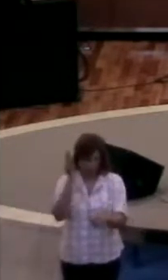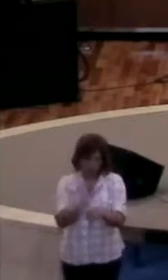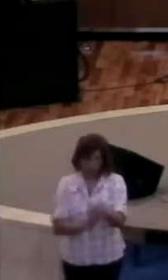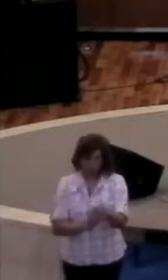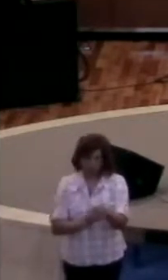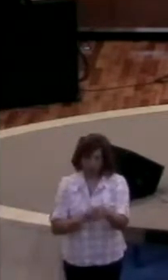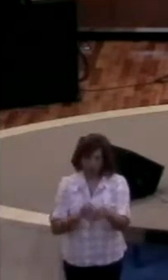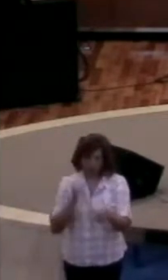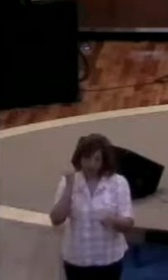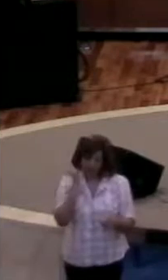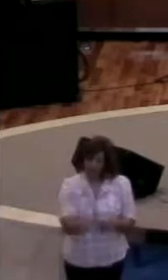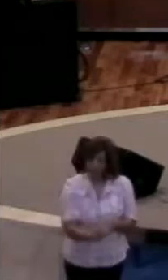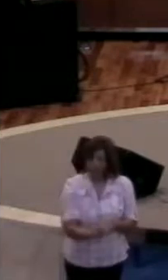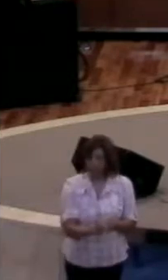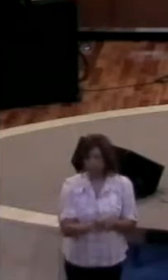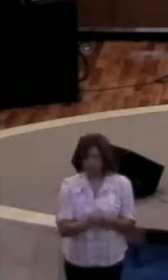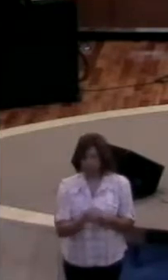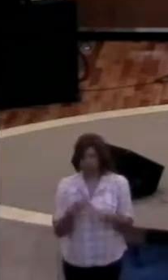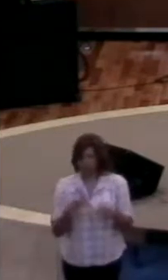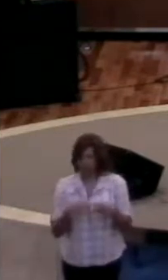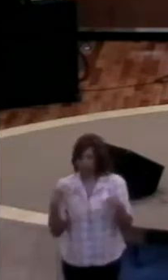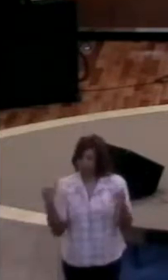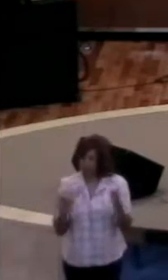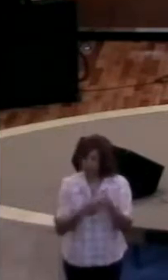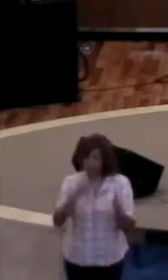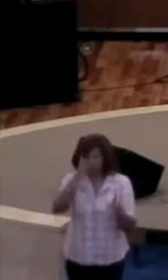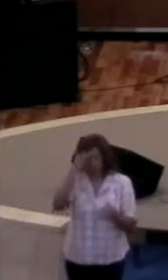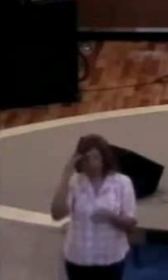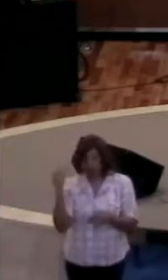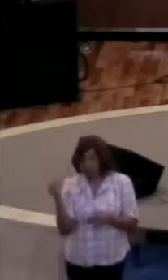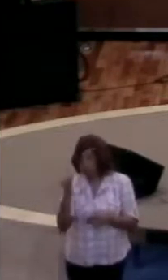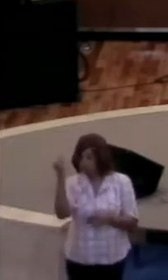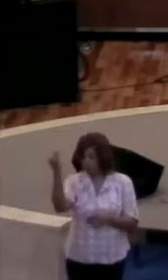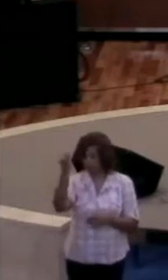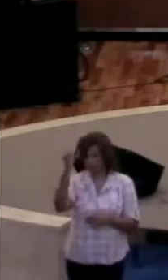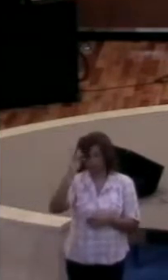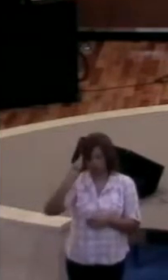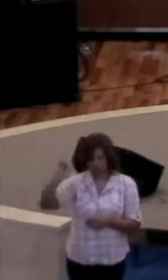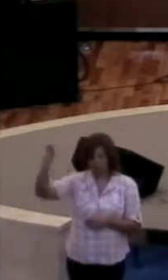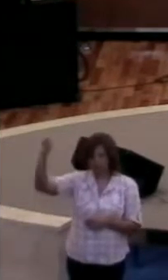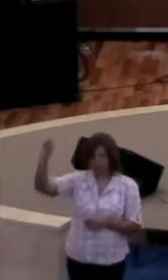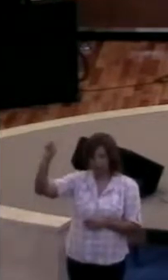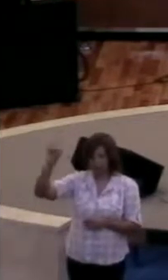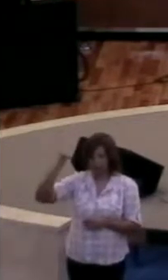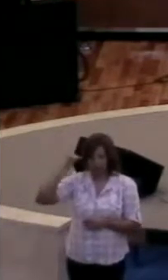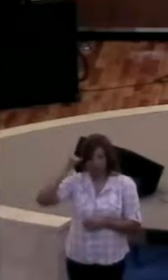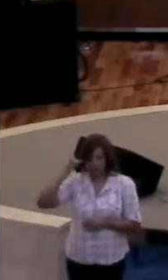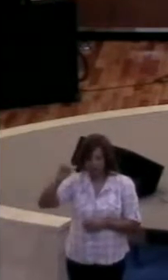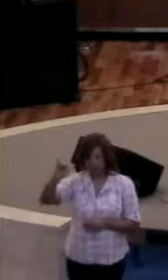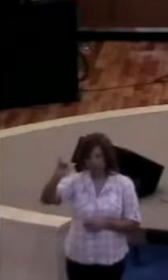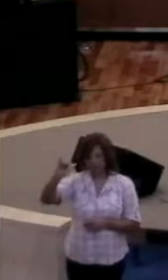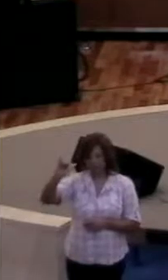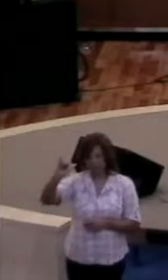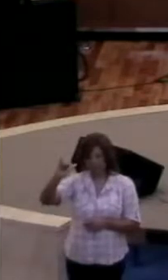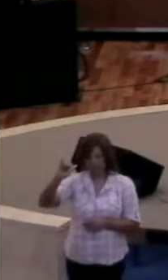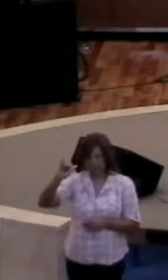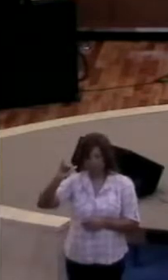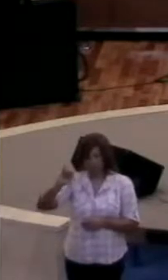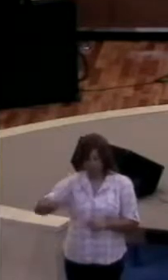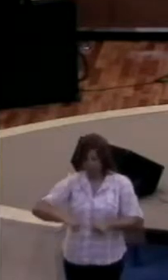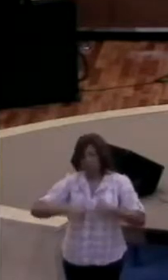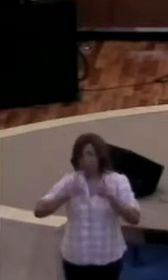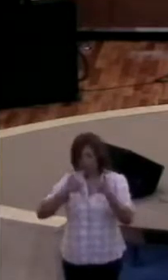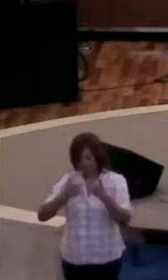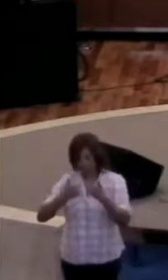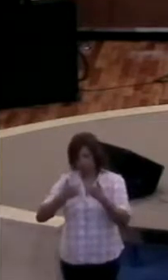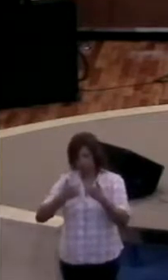as pessoas são importantes para Deus. Eles começam dizendo que é melhor evitar do que enfrentar. Nós começamos